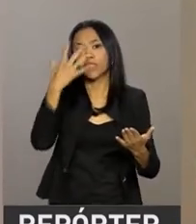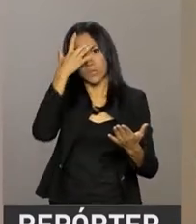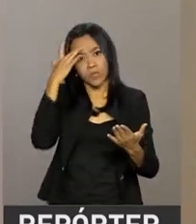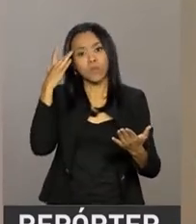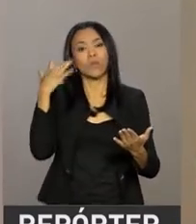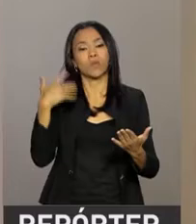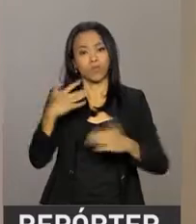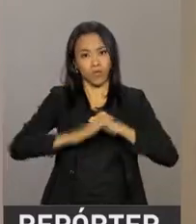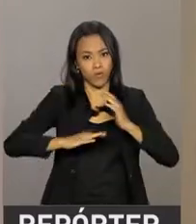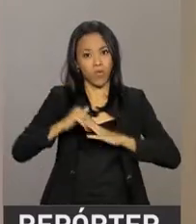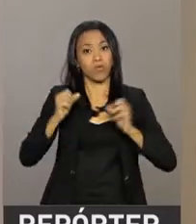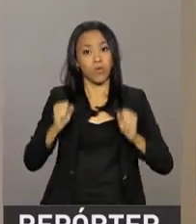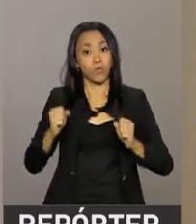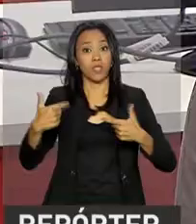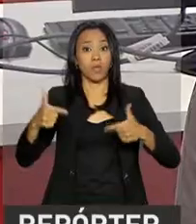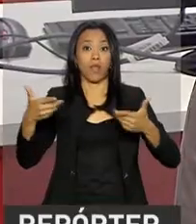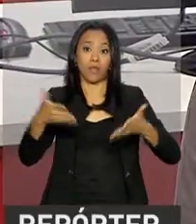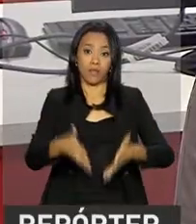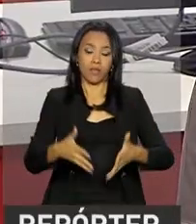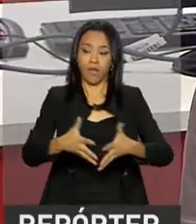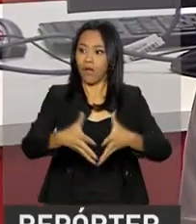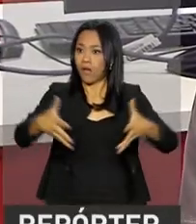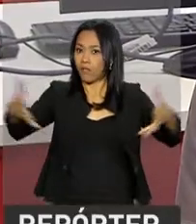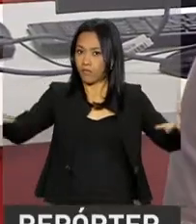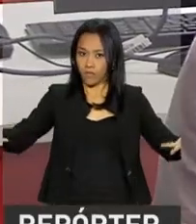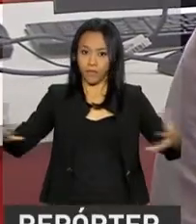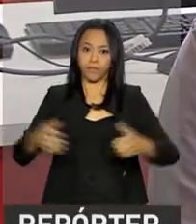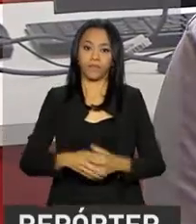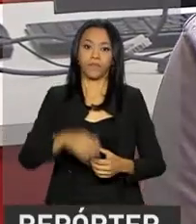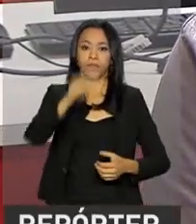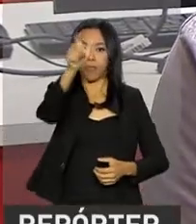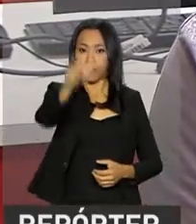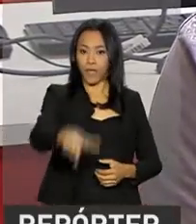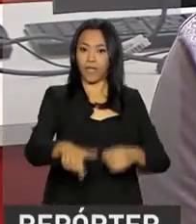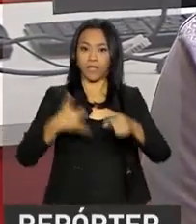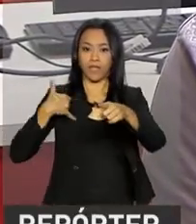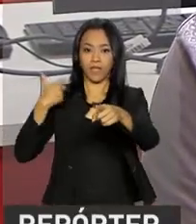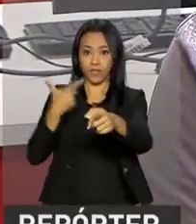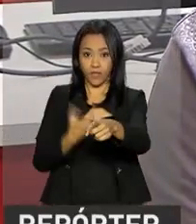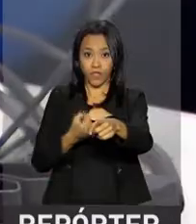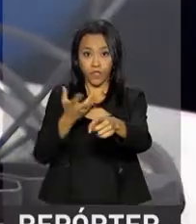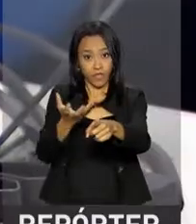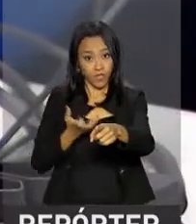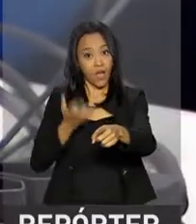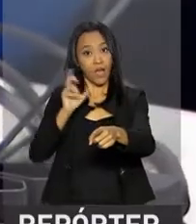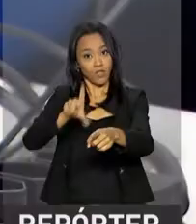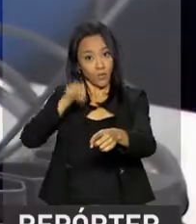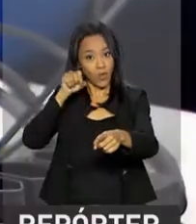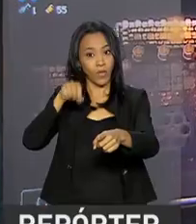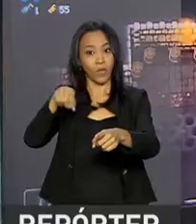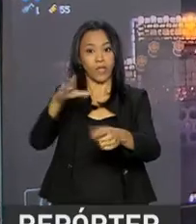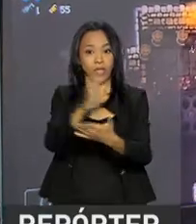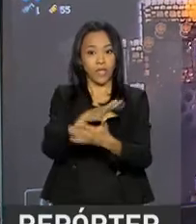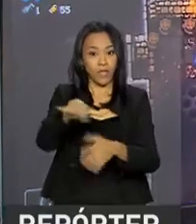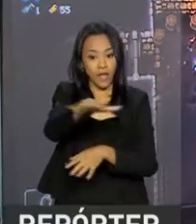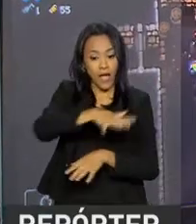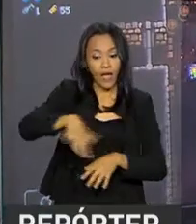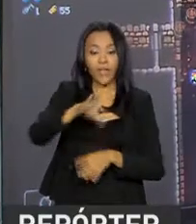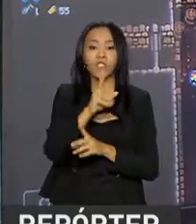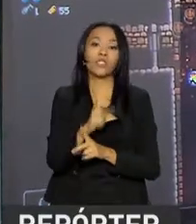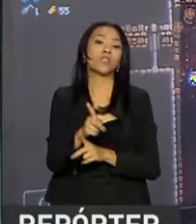é bastante bastante amplo aos 20 anos ator já escolheu a especialidade dele programação o